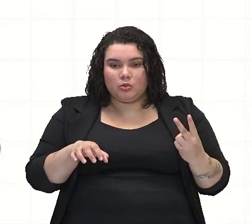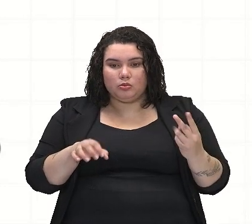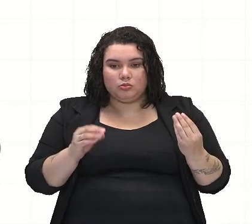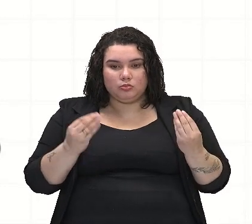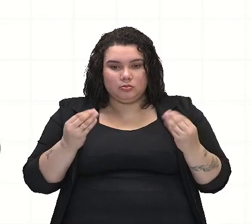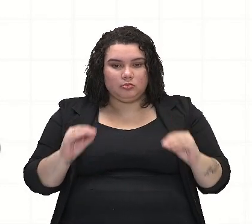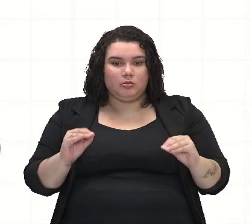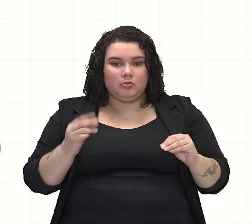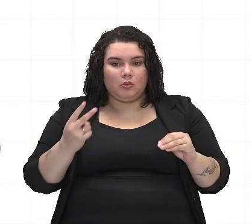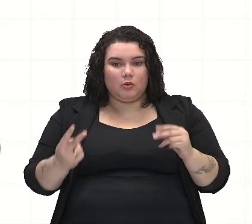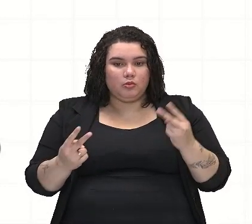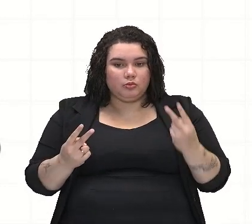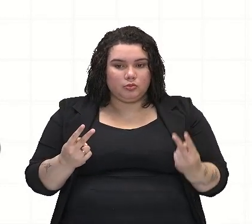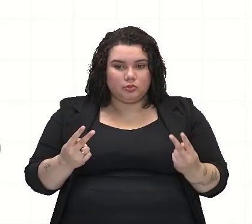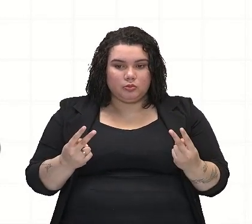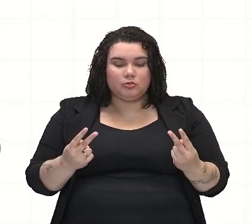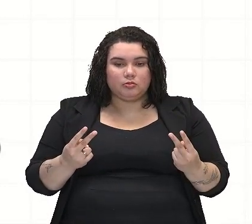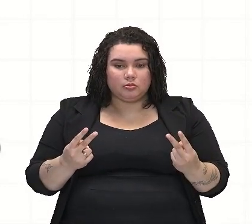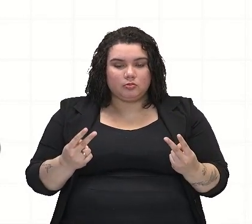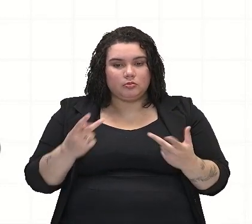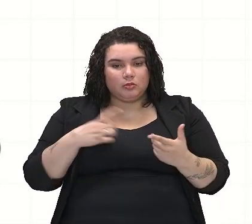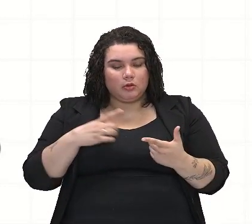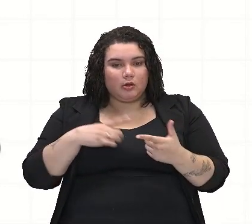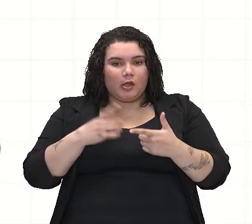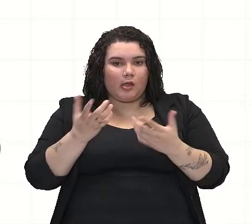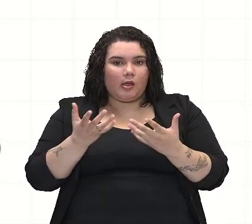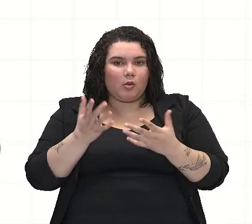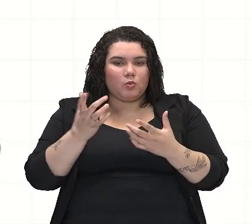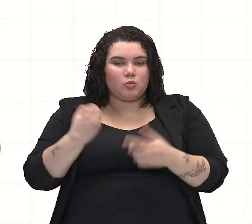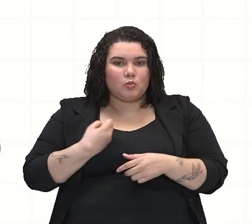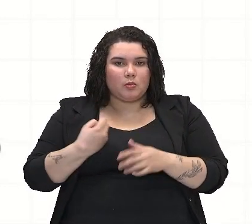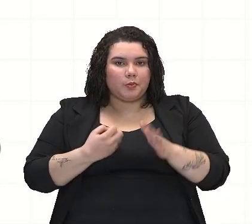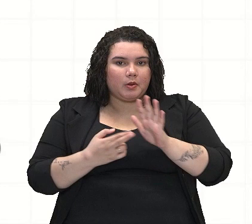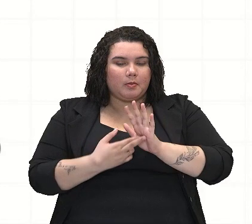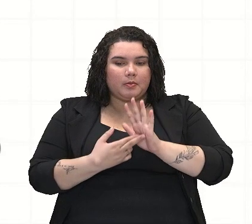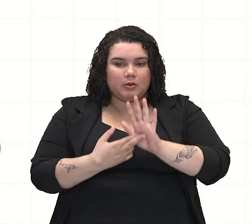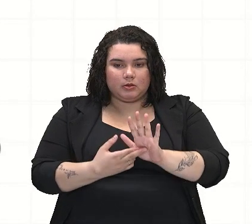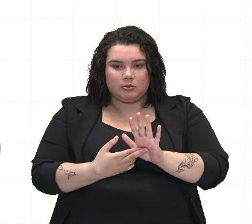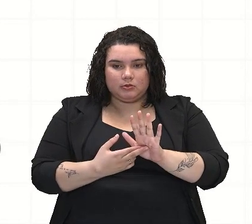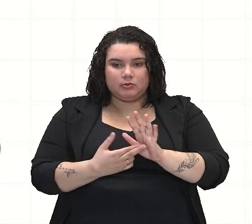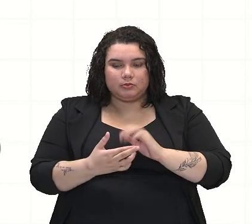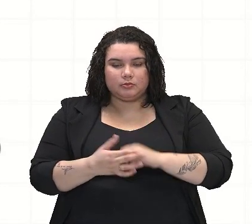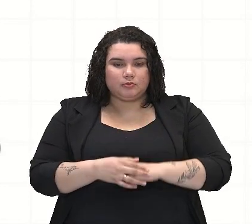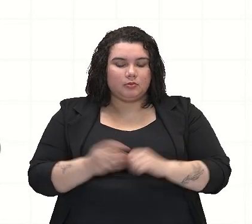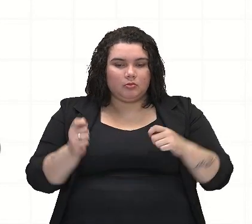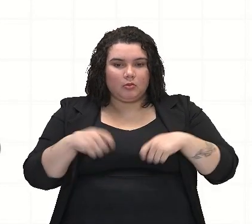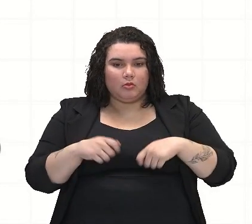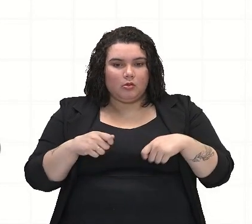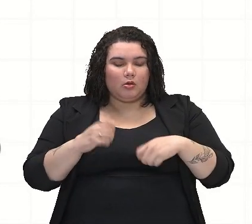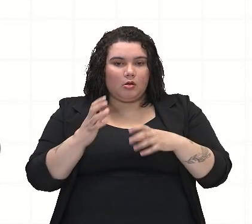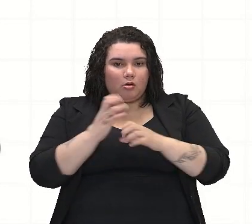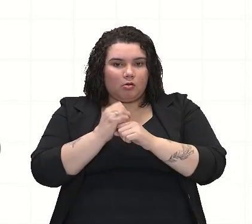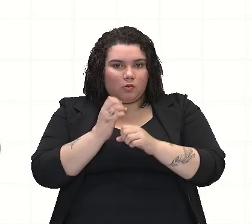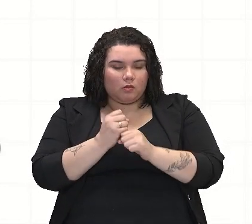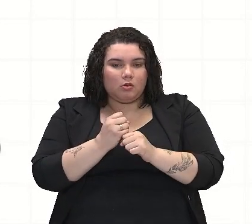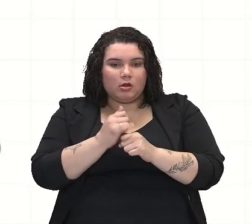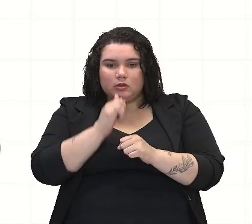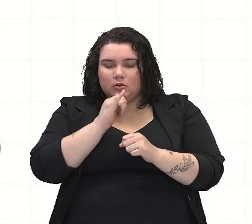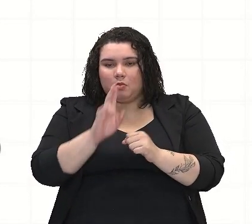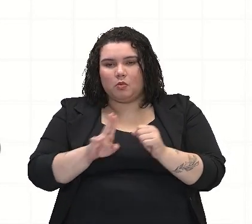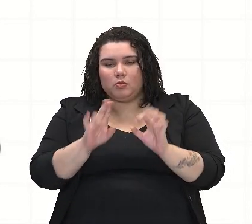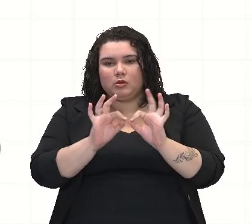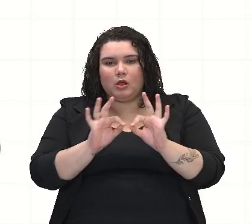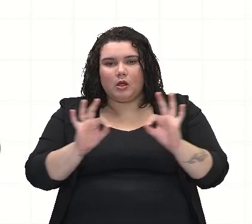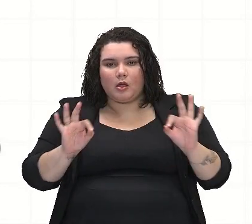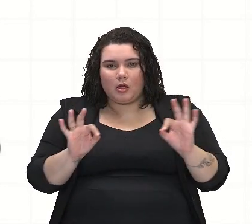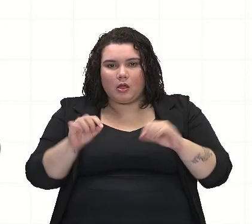no meio. Eu tenho a medida, então eu tenho algo que eu possa medir aqui, uma régua, né? Eu